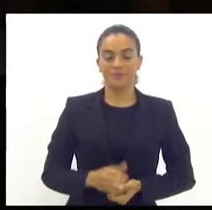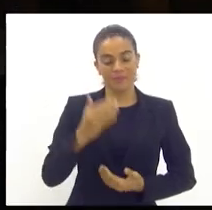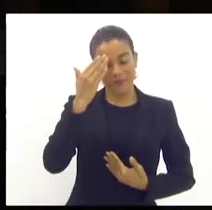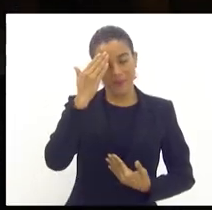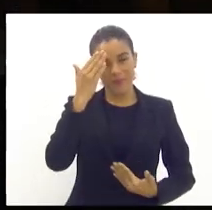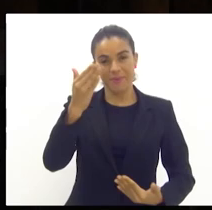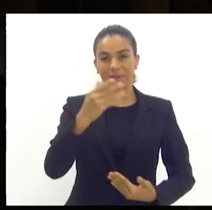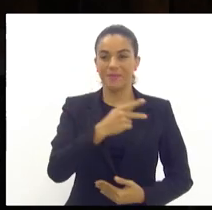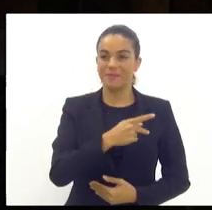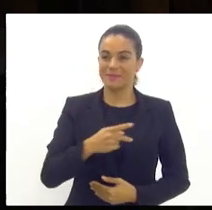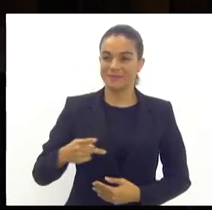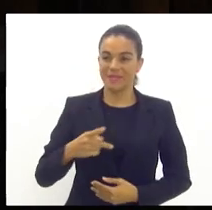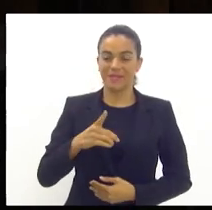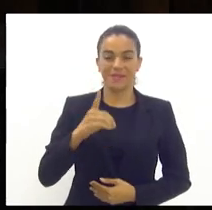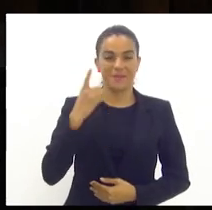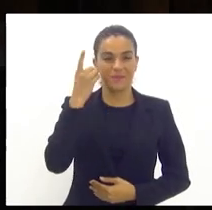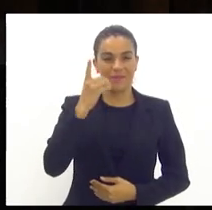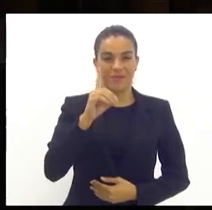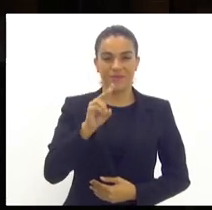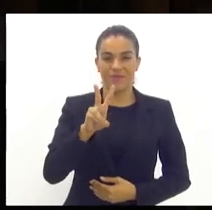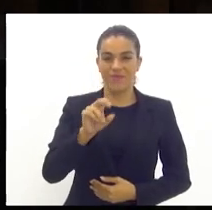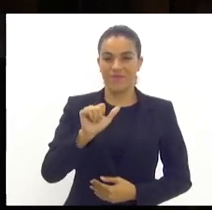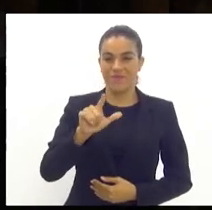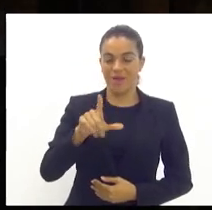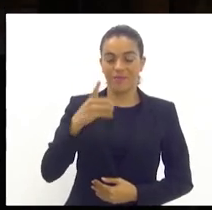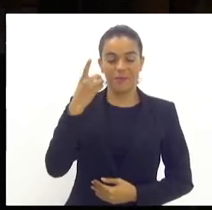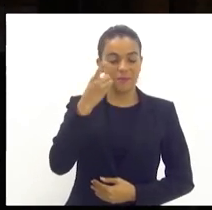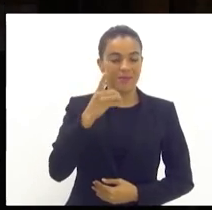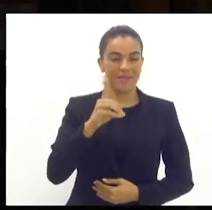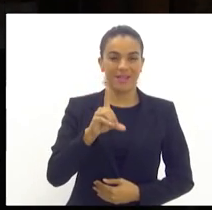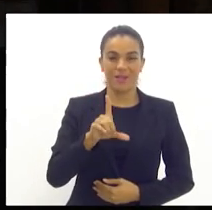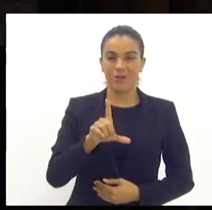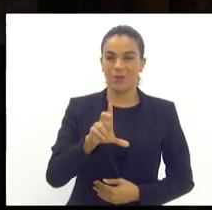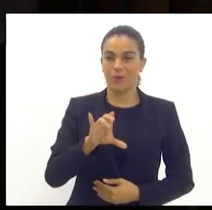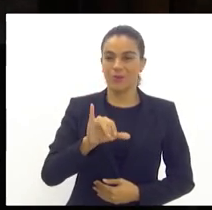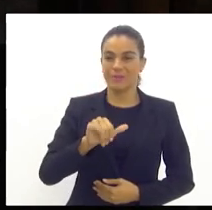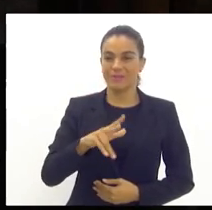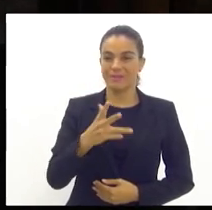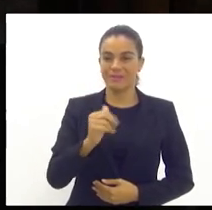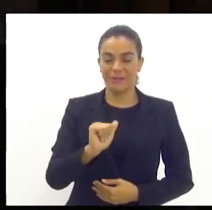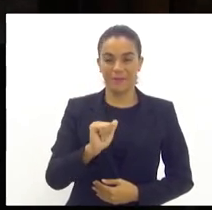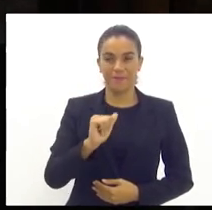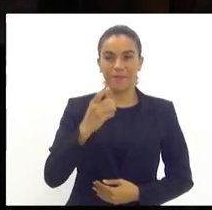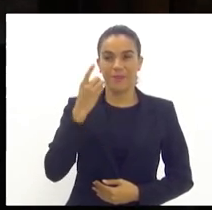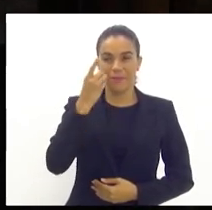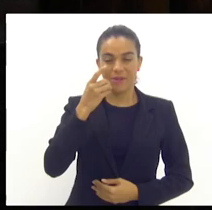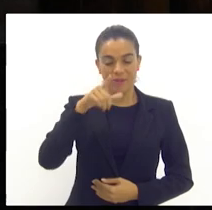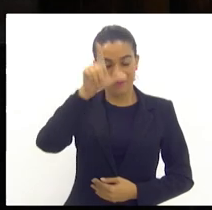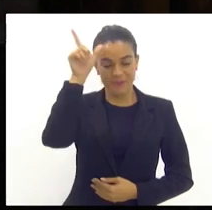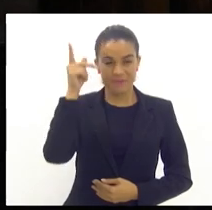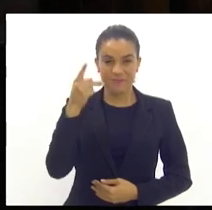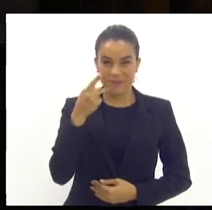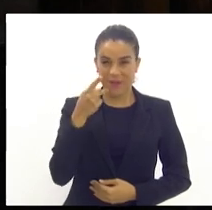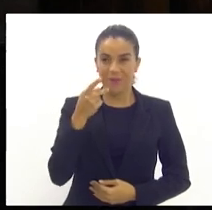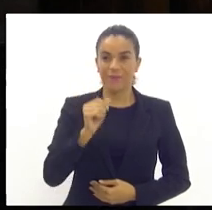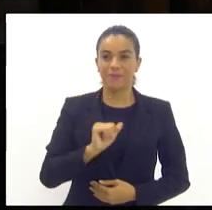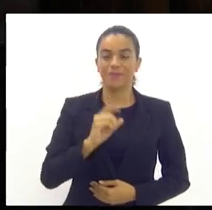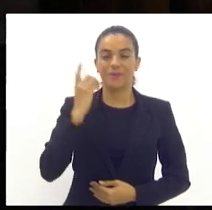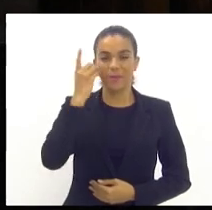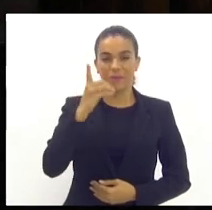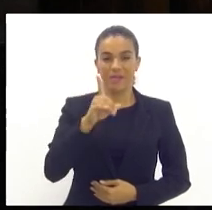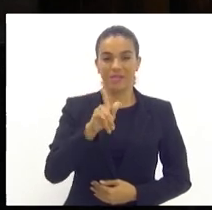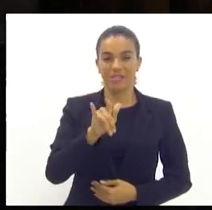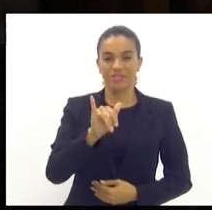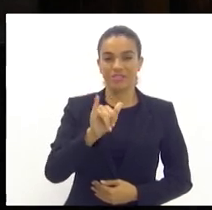Obrigado, presidente, deputado Valdo Ceasa, deputada Lucinha, deputado Vitor Júnior, deputado Luiz Paulo, deputada